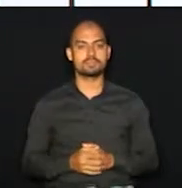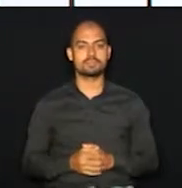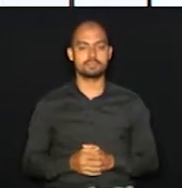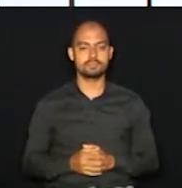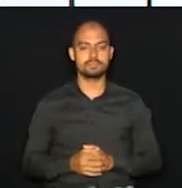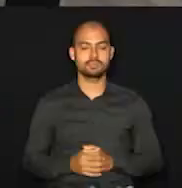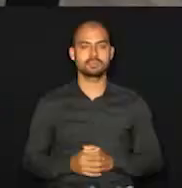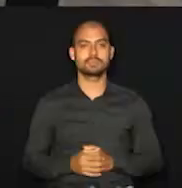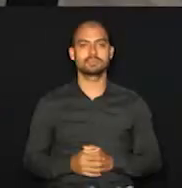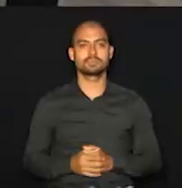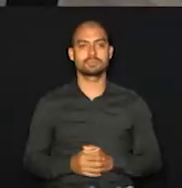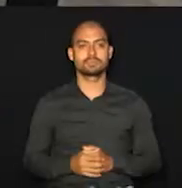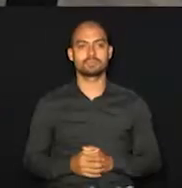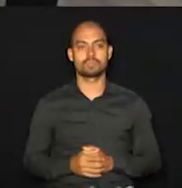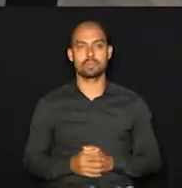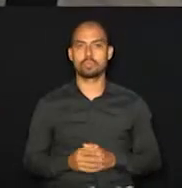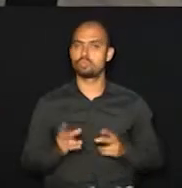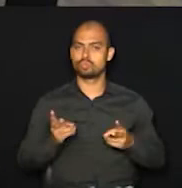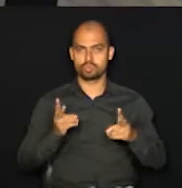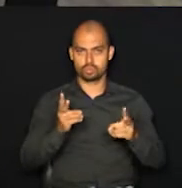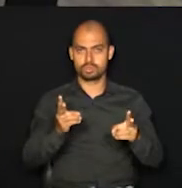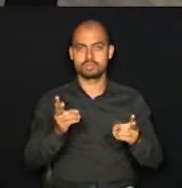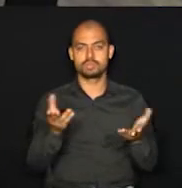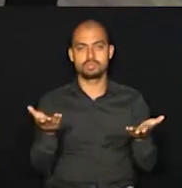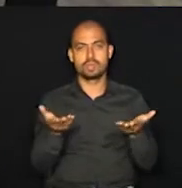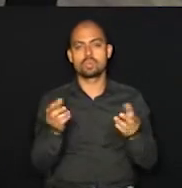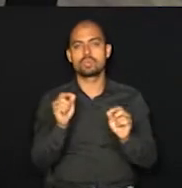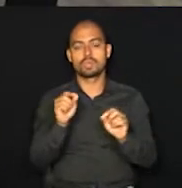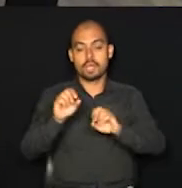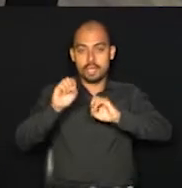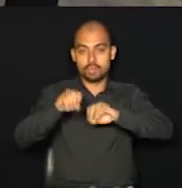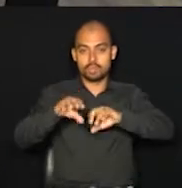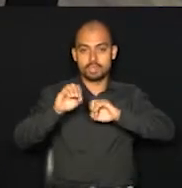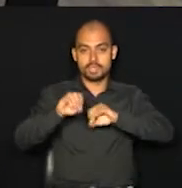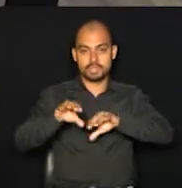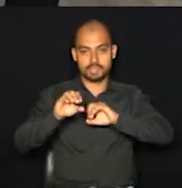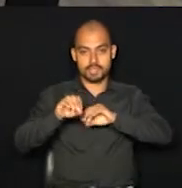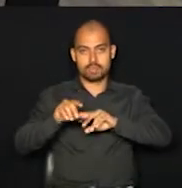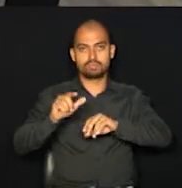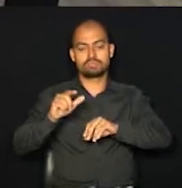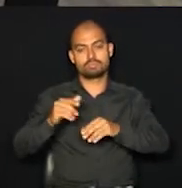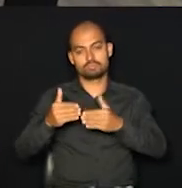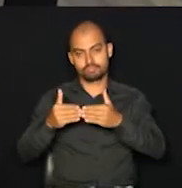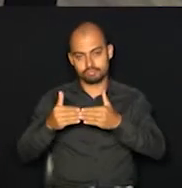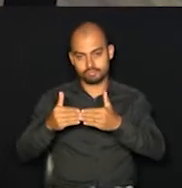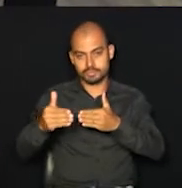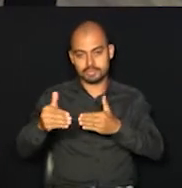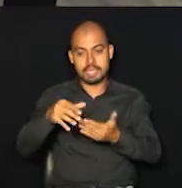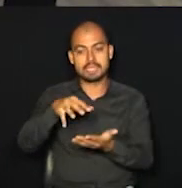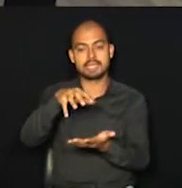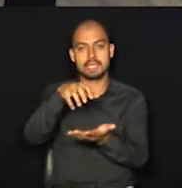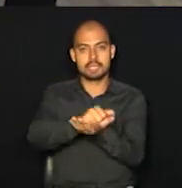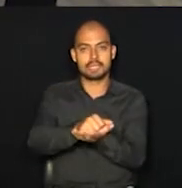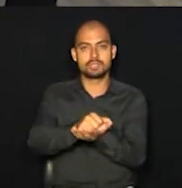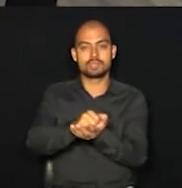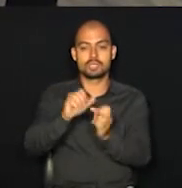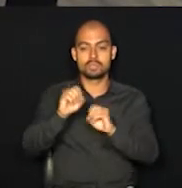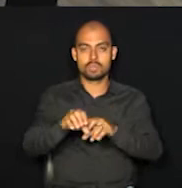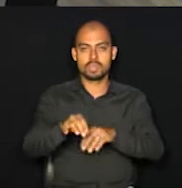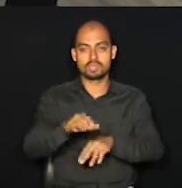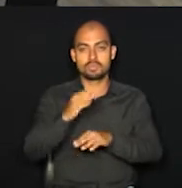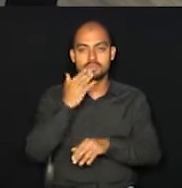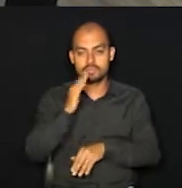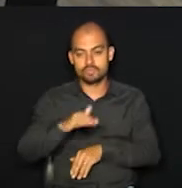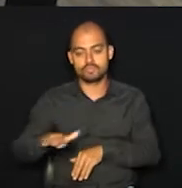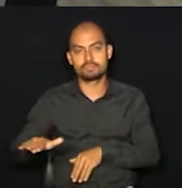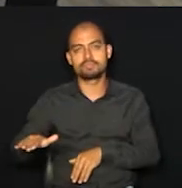www.vestibularfatec.com.br. Vamos continuar falando sobre educação, porque houve uma prorrogação das inscrições na educação infantil